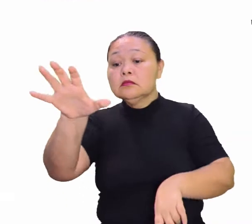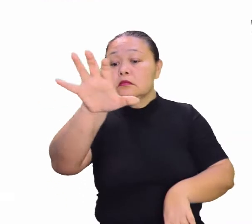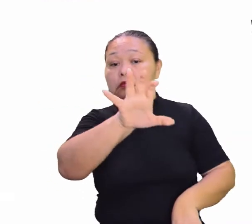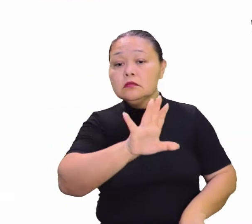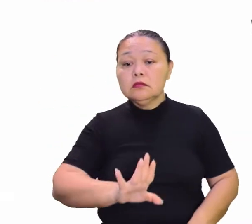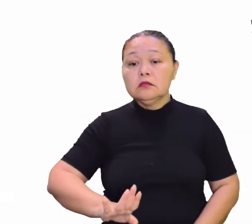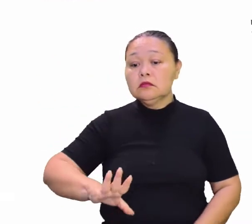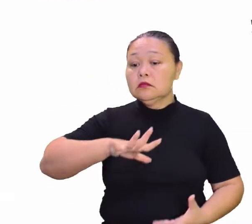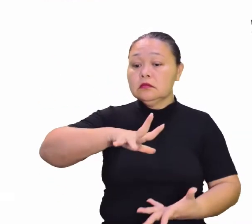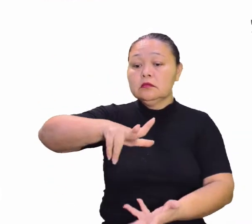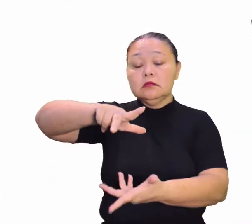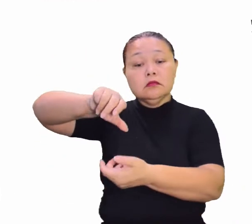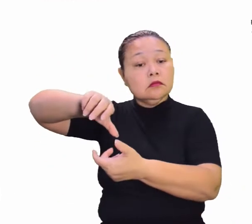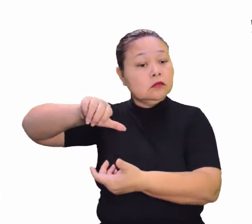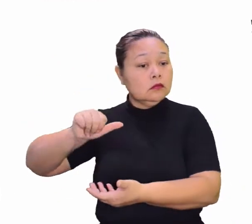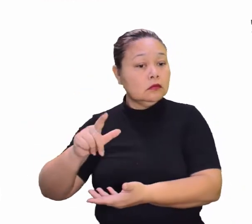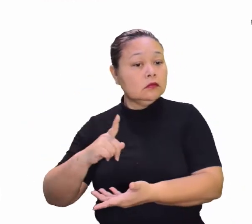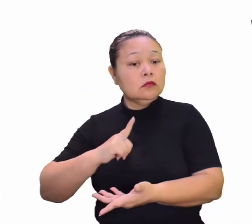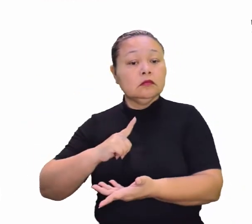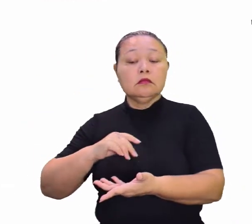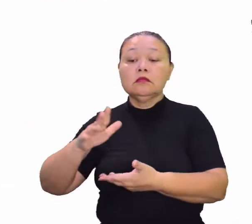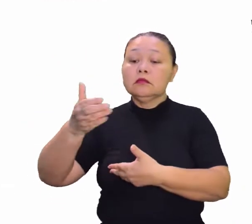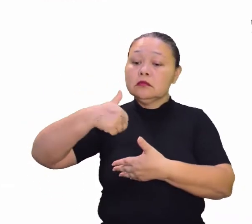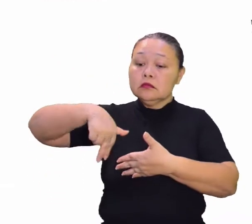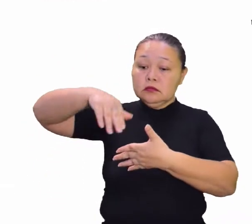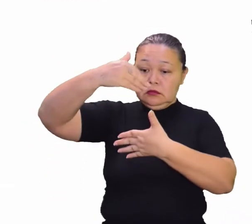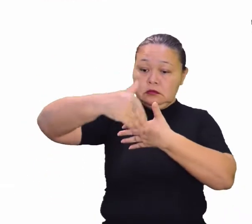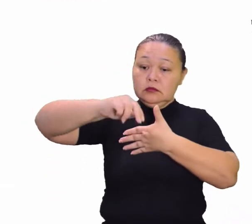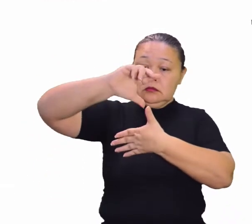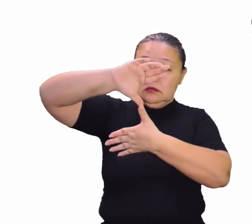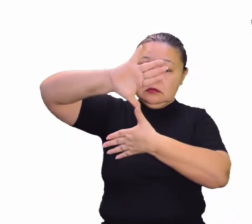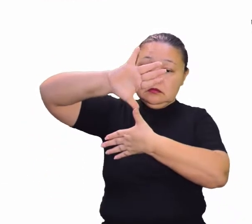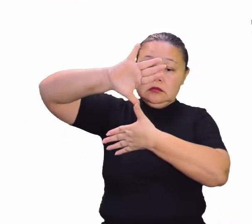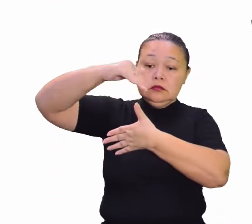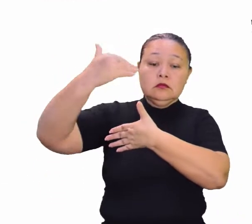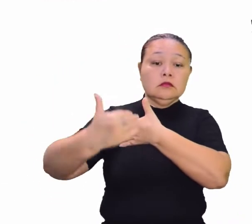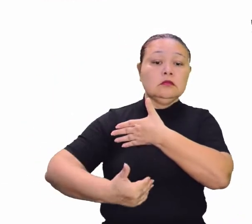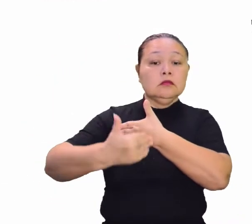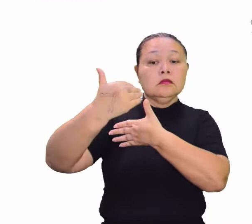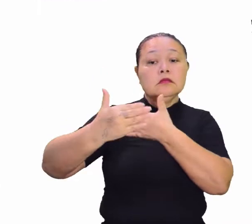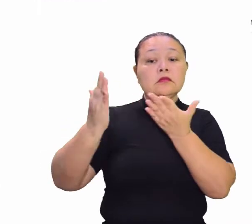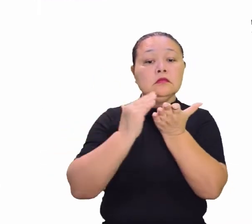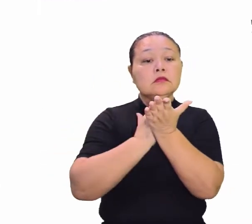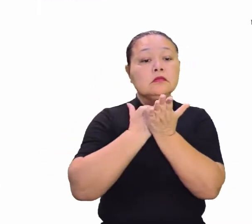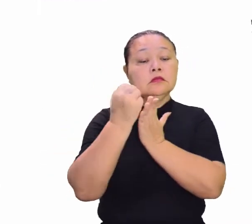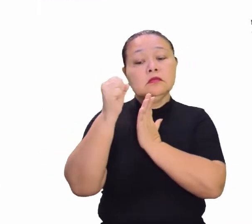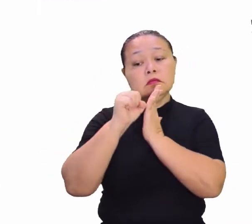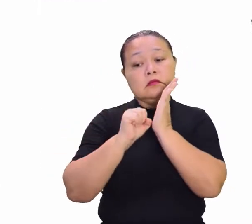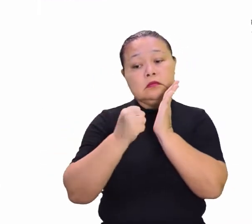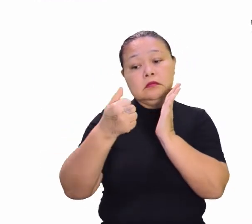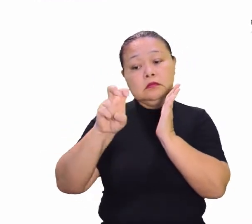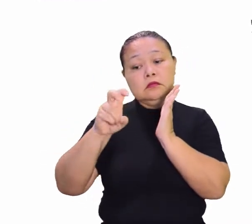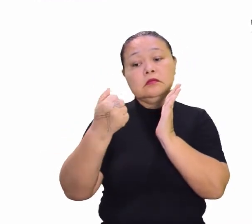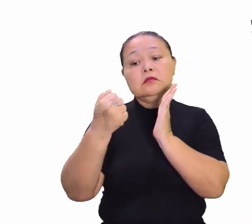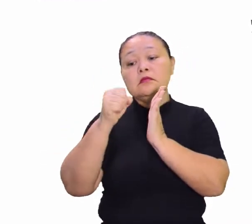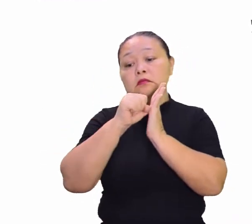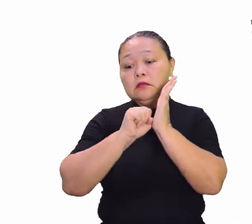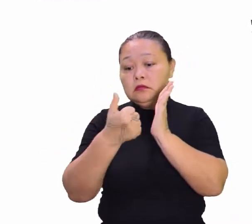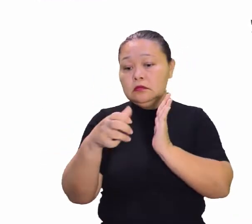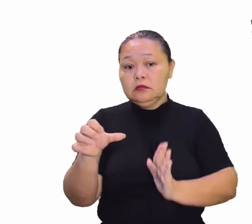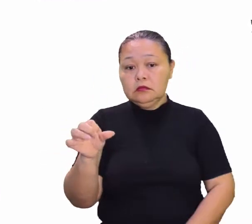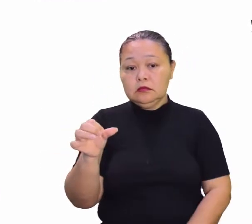as regiões do planeta. No continente americano, essa exploração teve início no séculos XV e